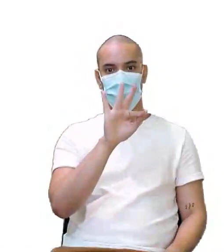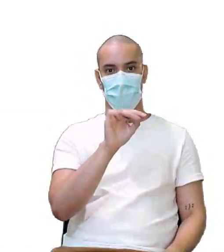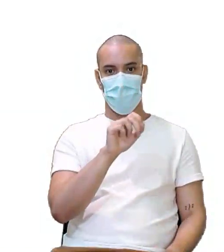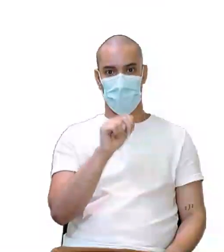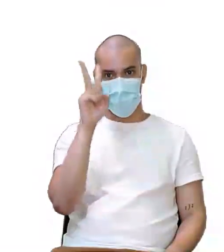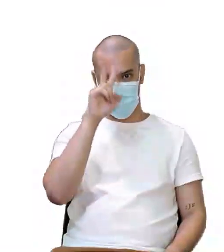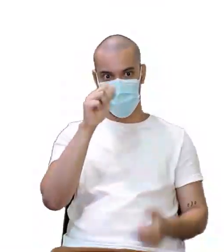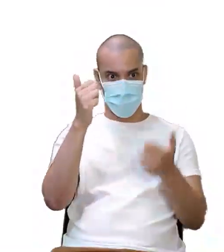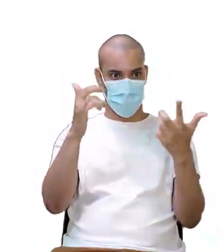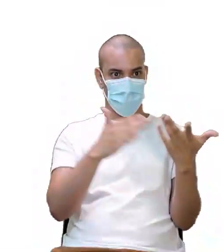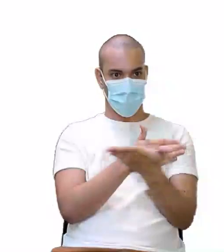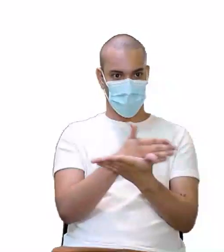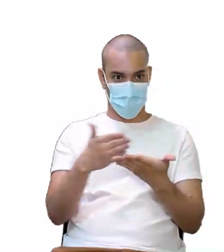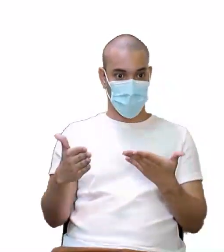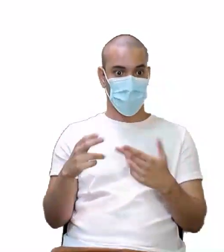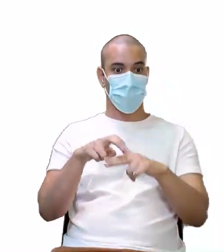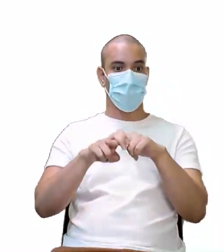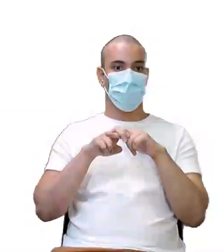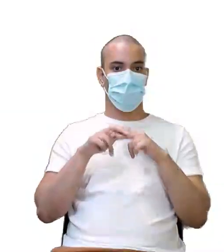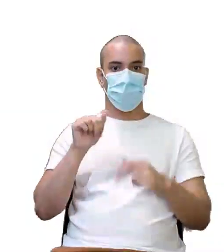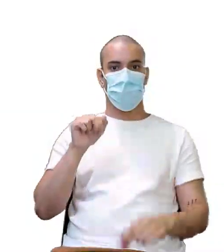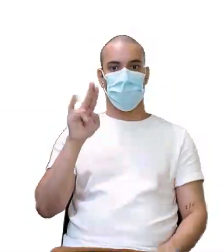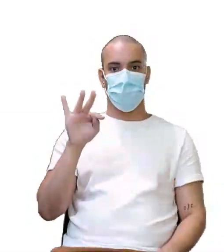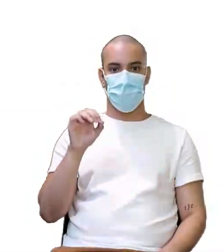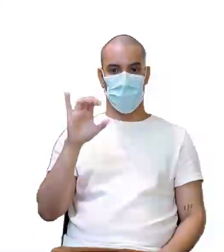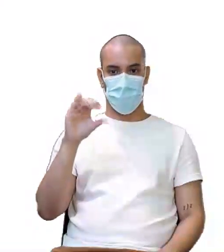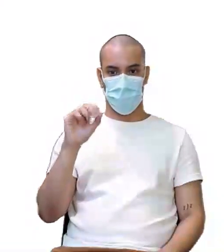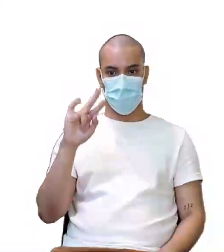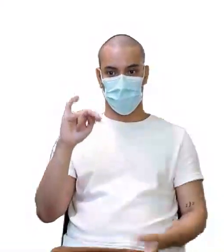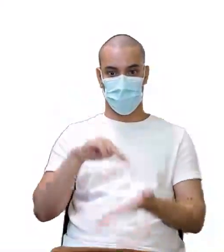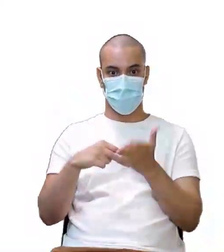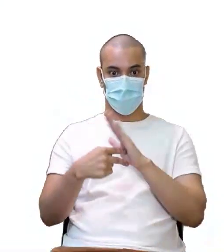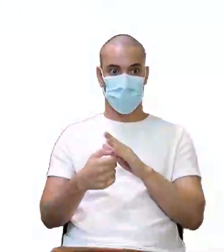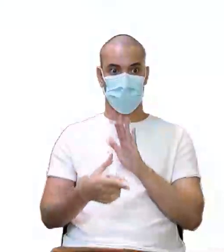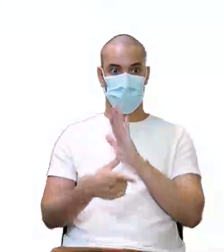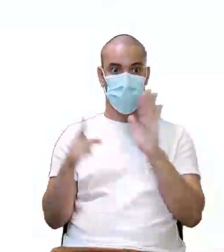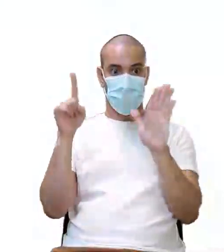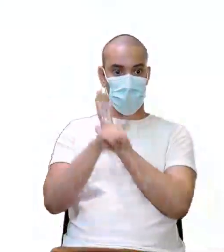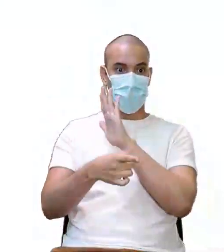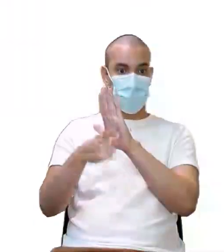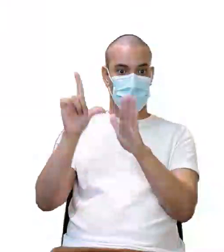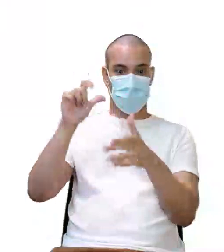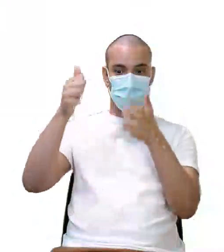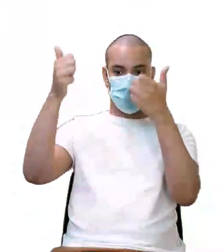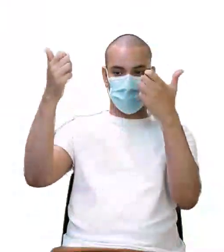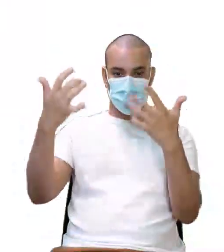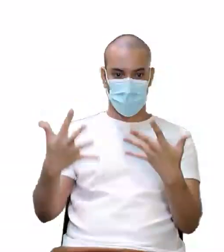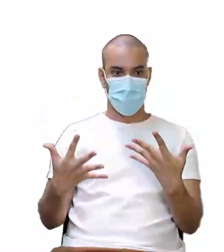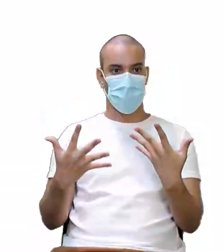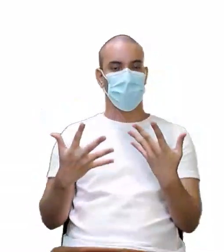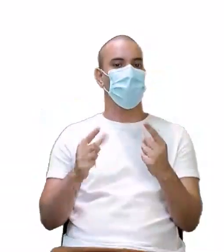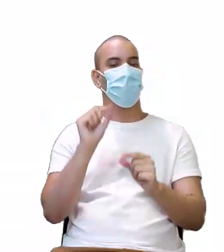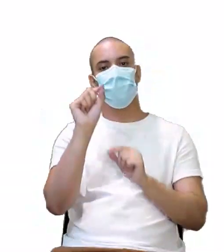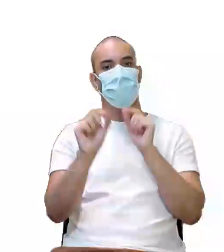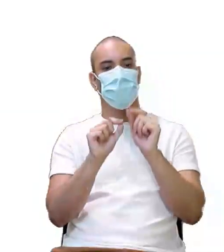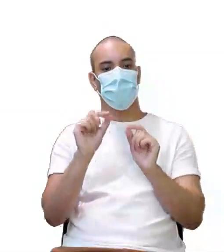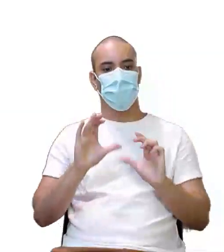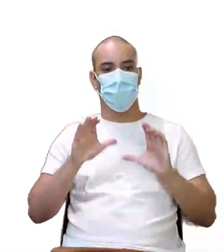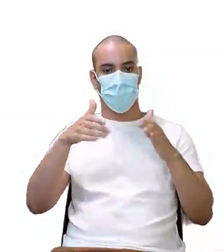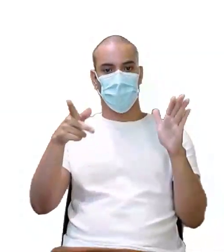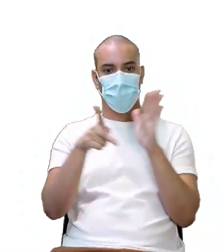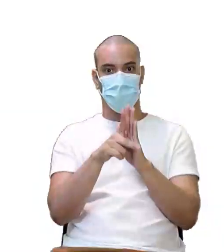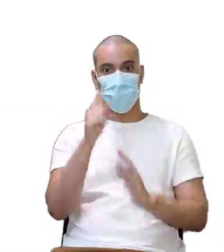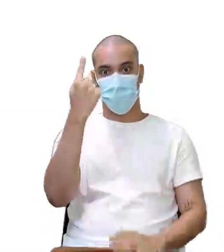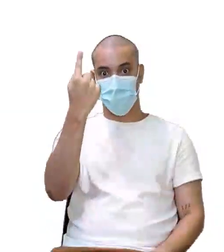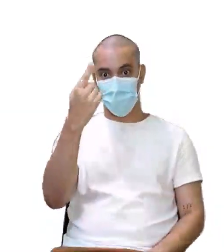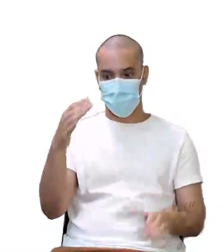né? A autoecologia, que foi a questão anterior, ela fala sobre a questão de uma determinada